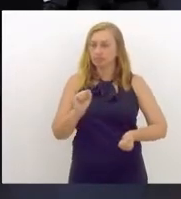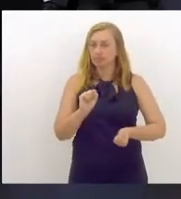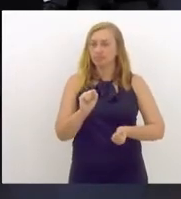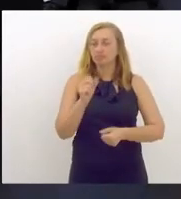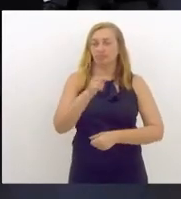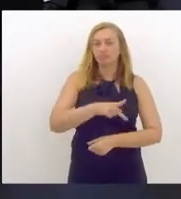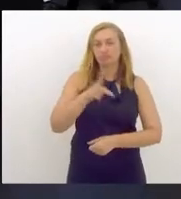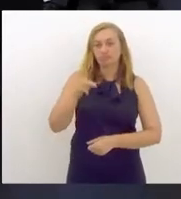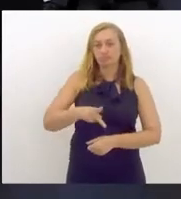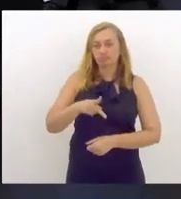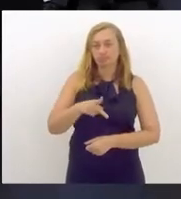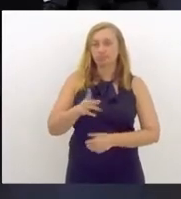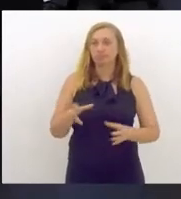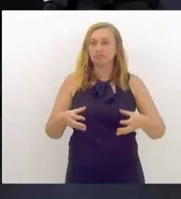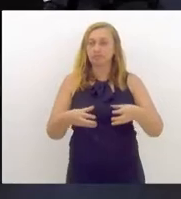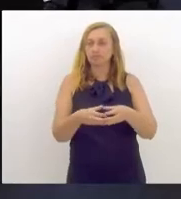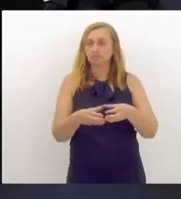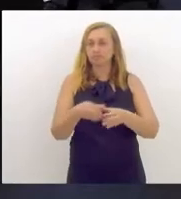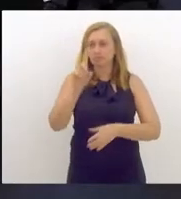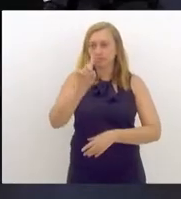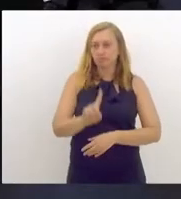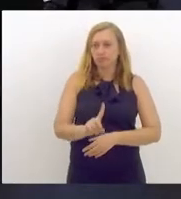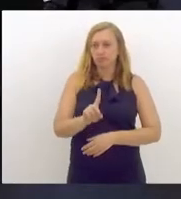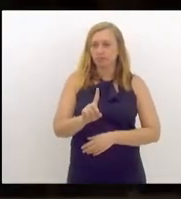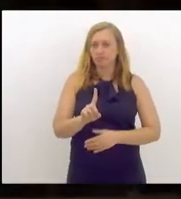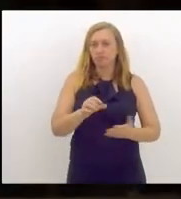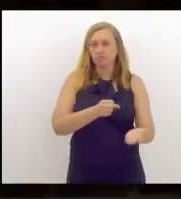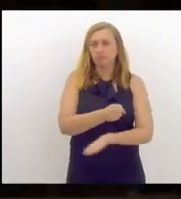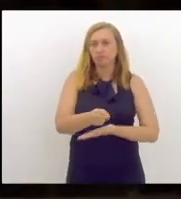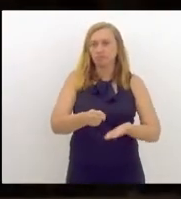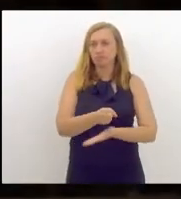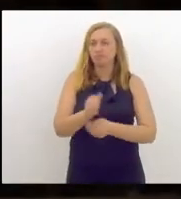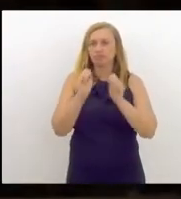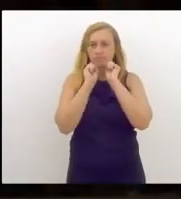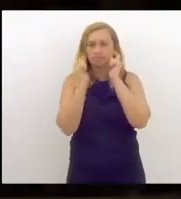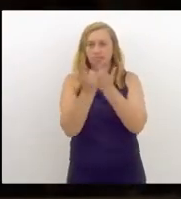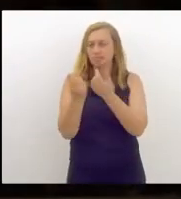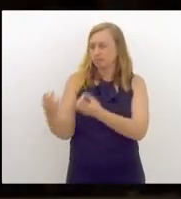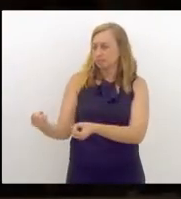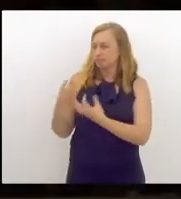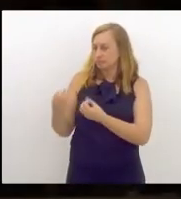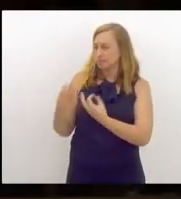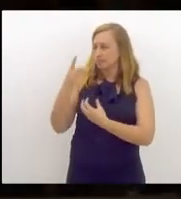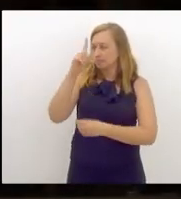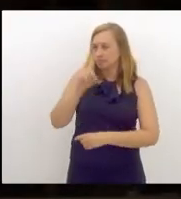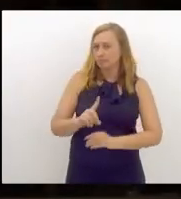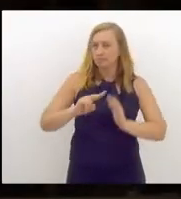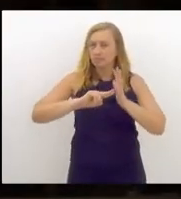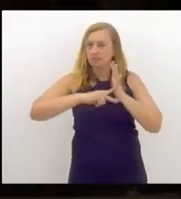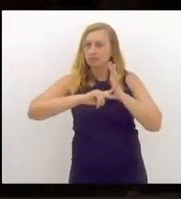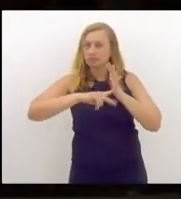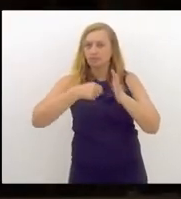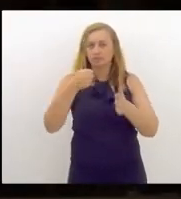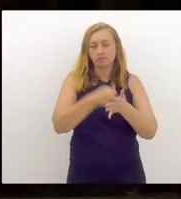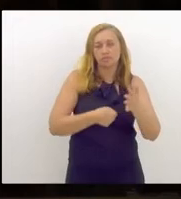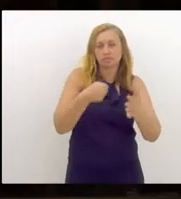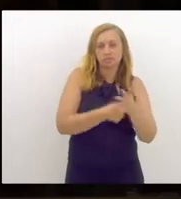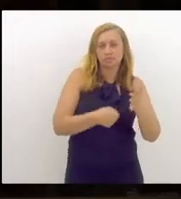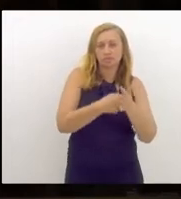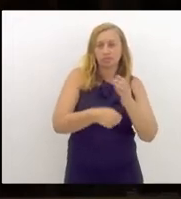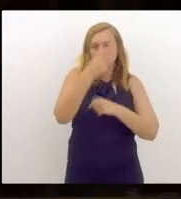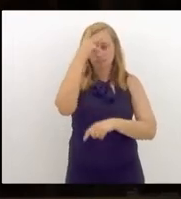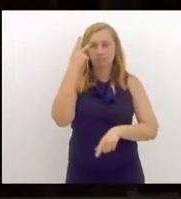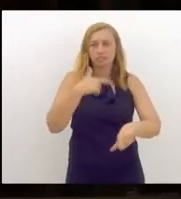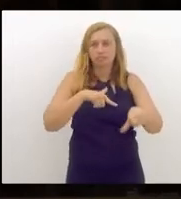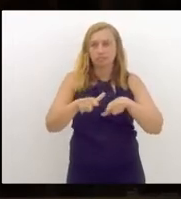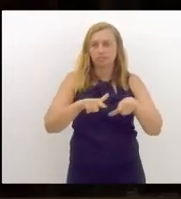meu professor tá na comissão de direito trabalho da alérgica o cara que mais me ensinou sobre direito sindical sobre luta dos trabalhadores lá dessa